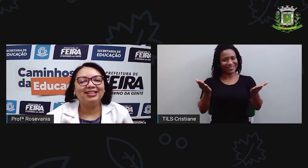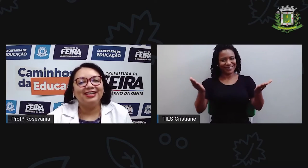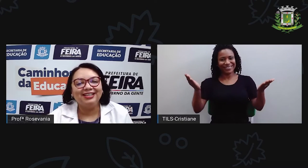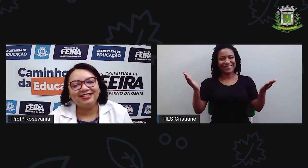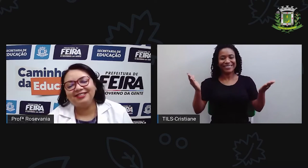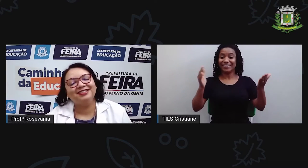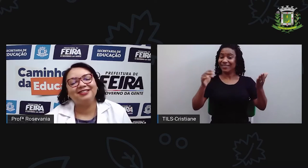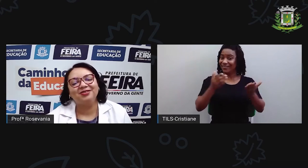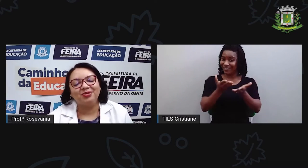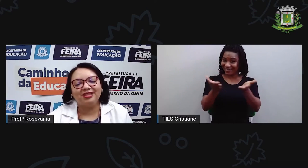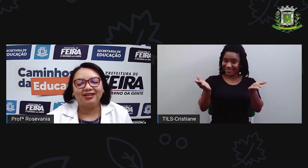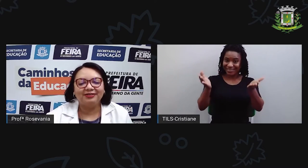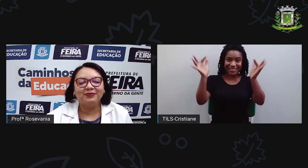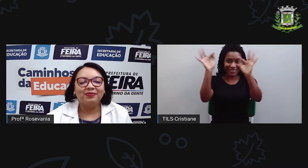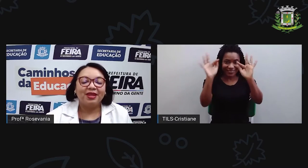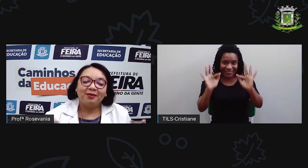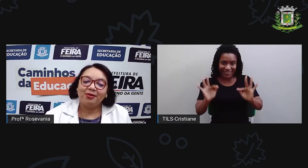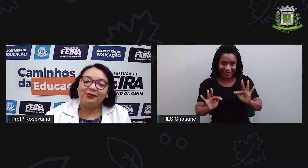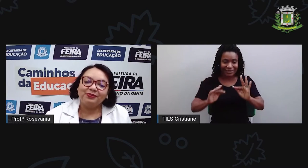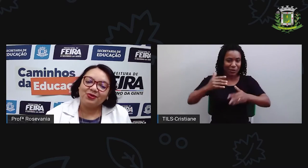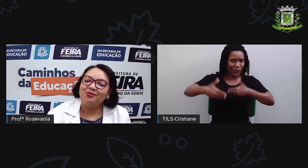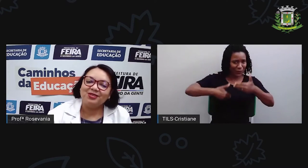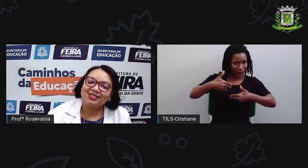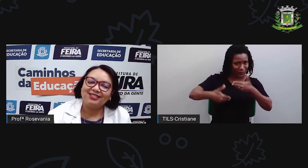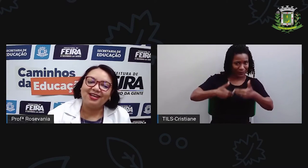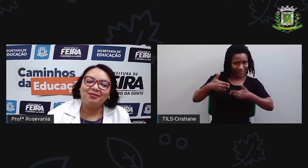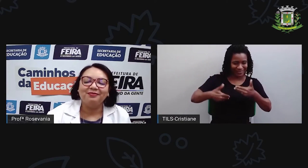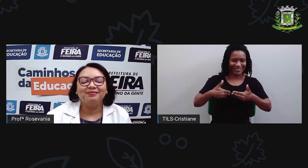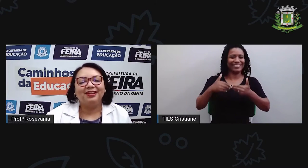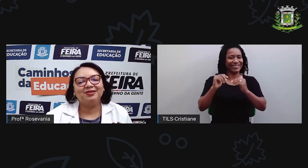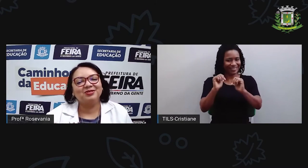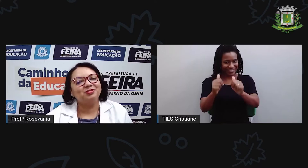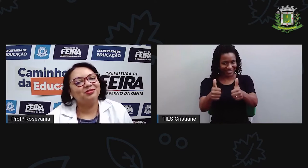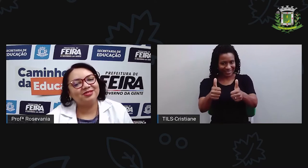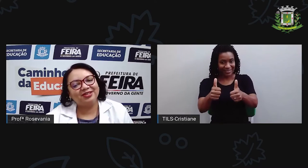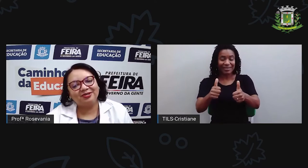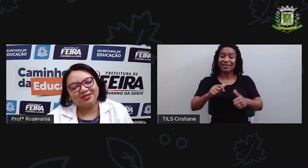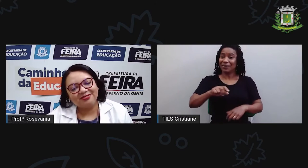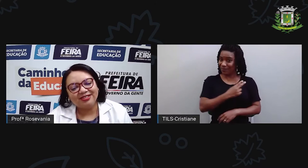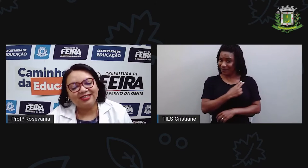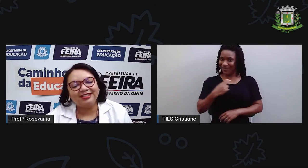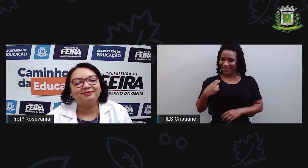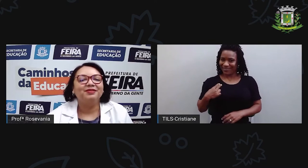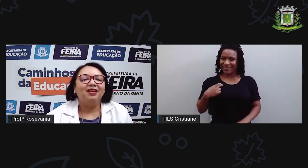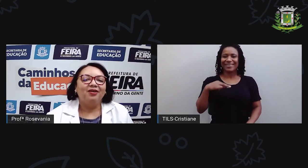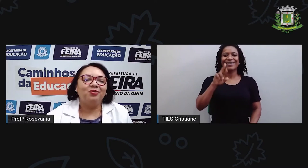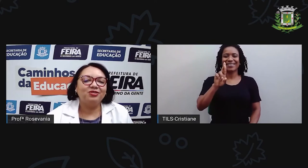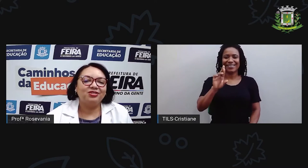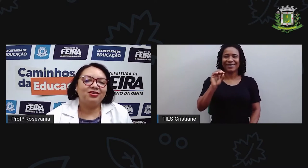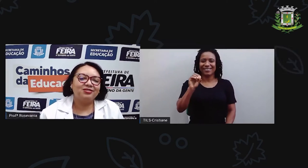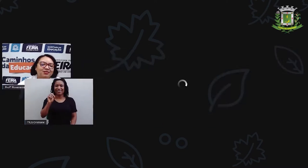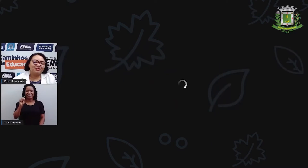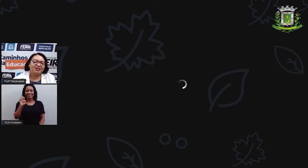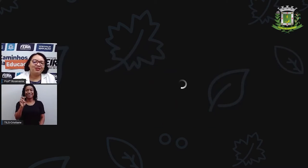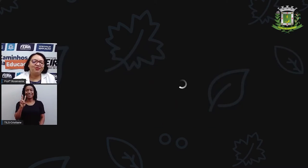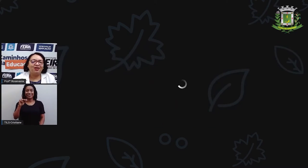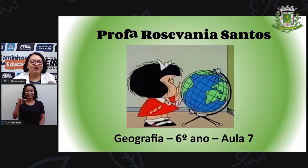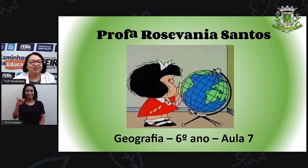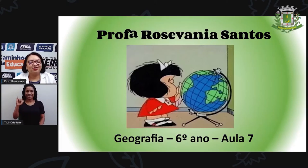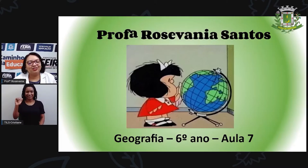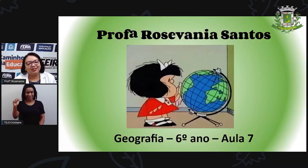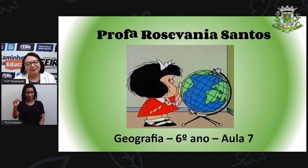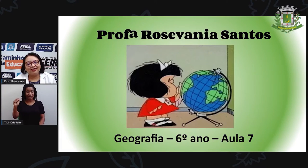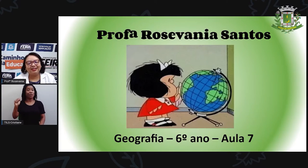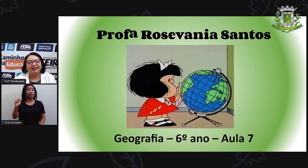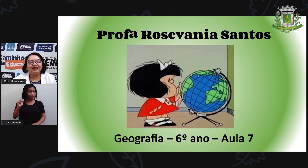felizes e se cuidando. Bom, como vocês sabem, eu sou a professora Rose Vânia. Hoje nós vamos ter uma